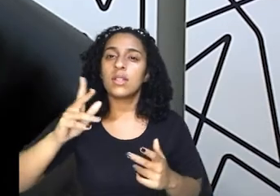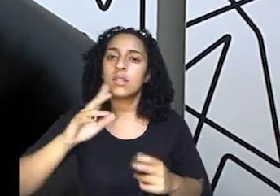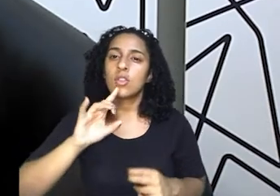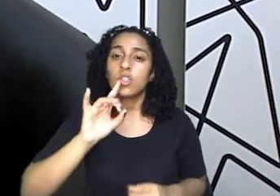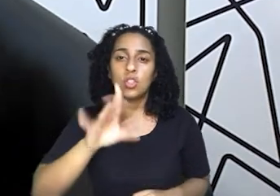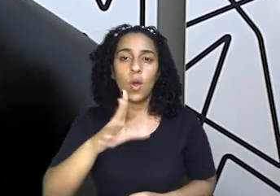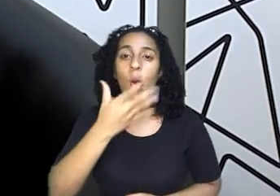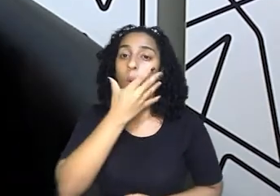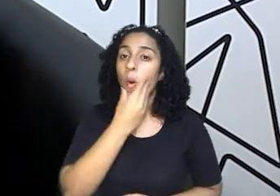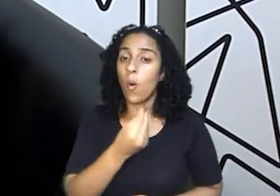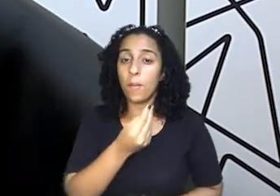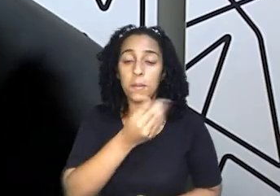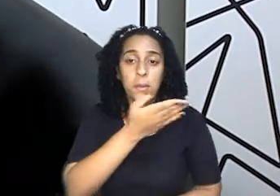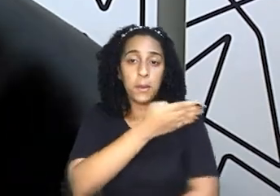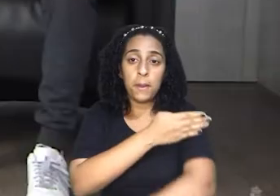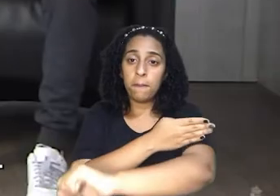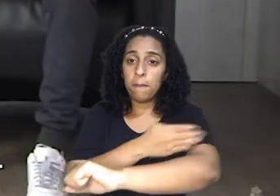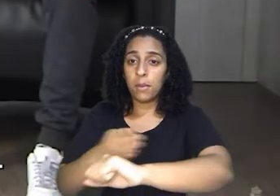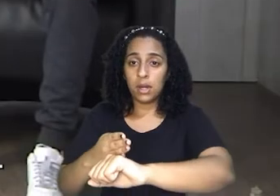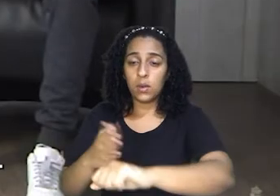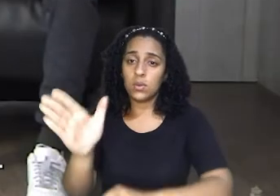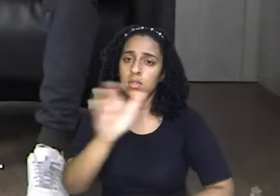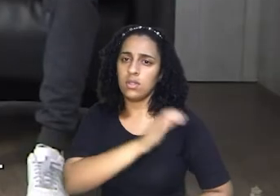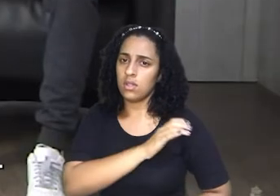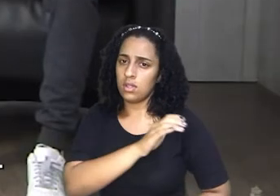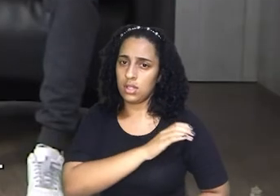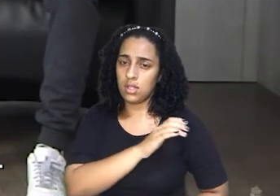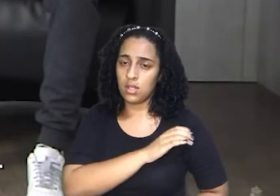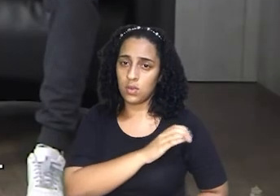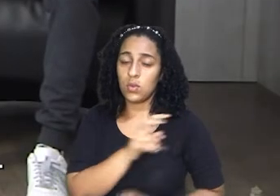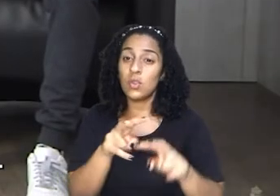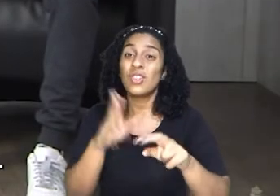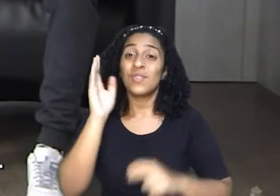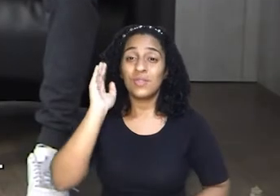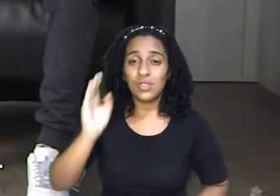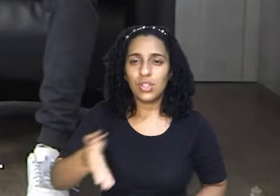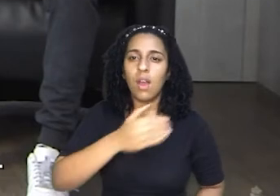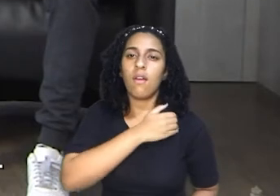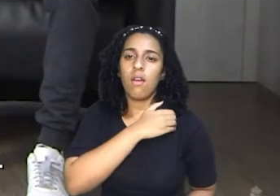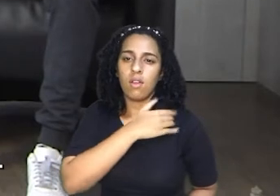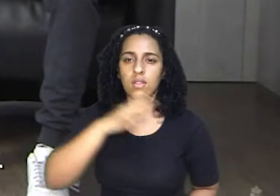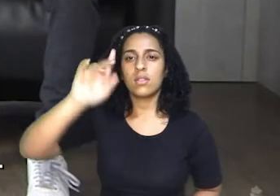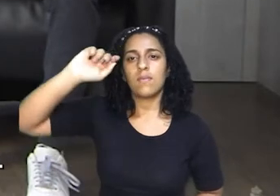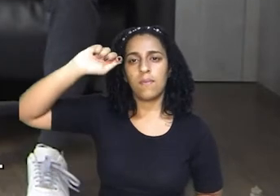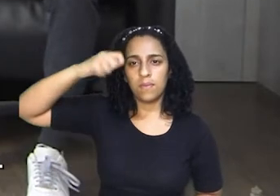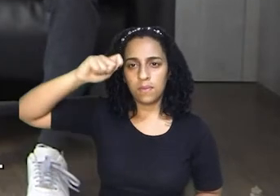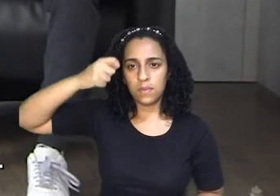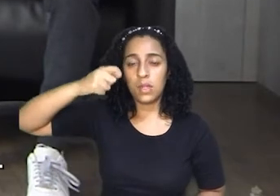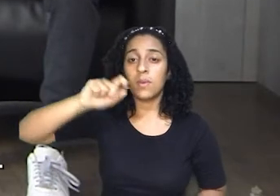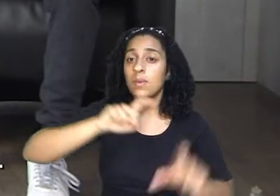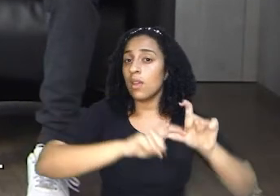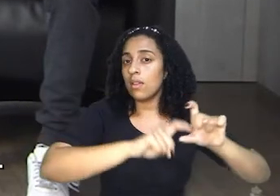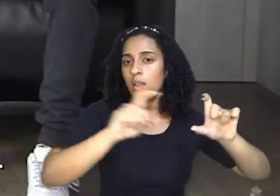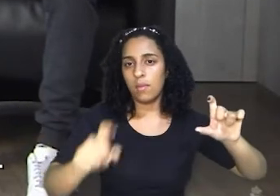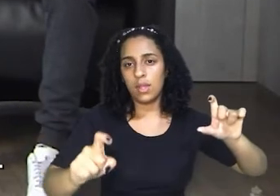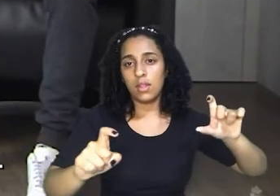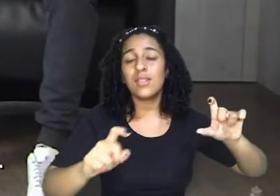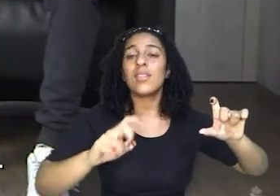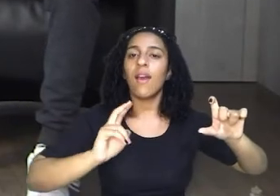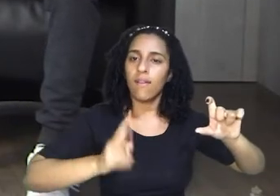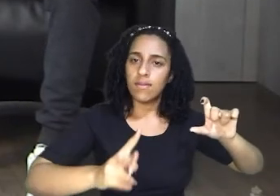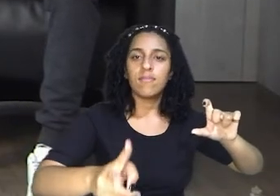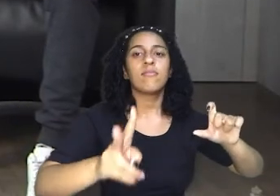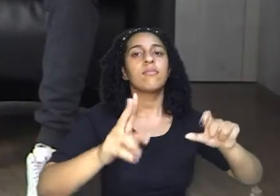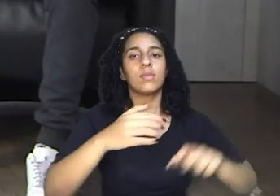e ricos então daí já começa já era uma sociedade racista EA Independência não nos liberta desse